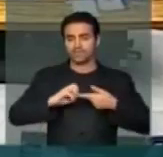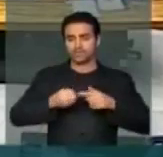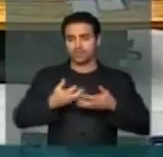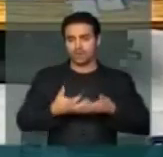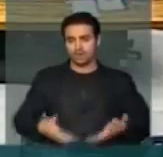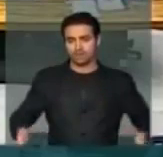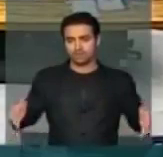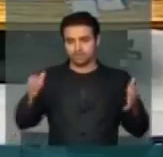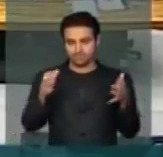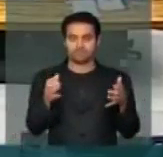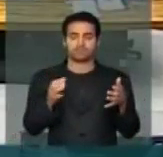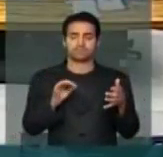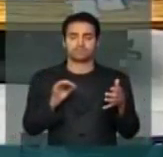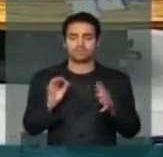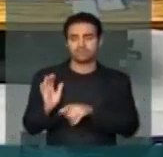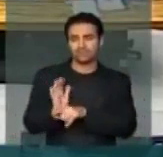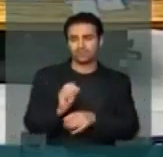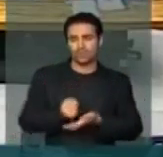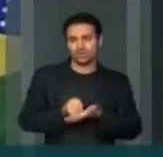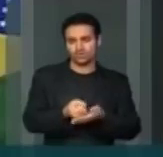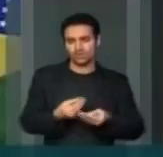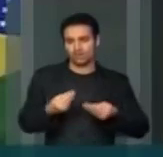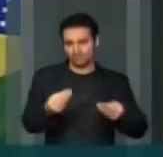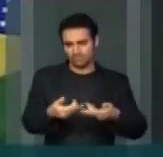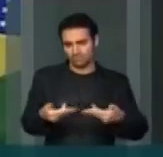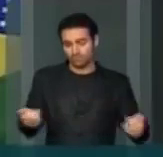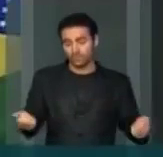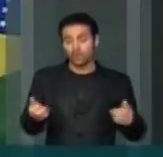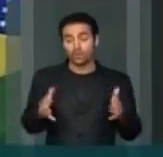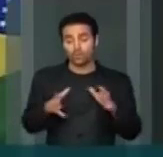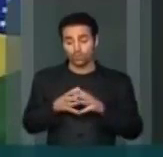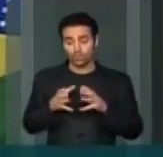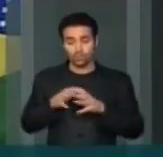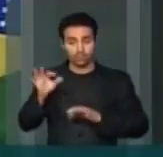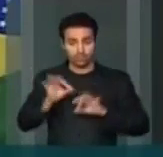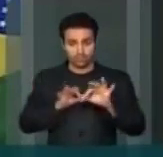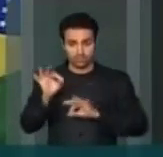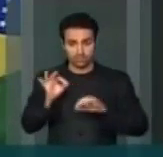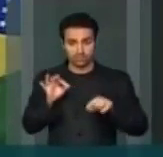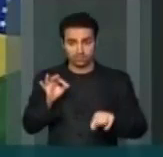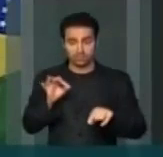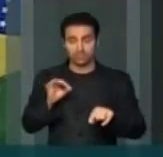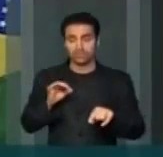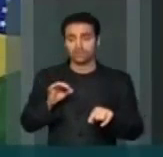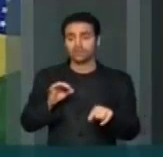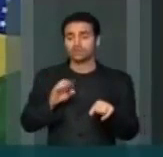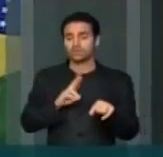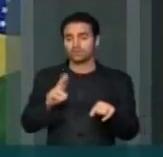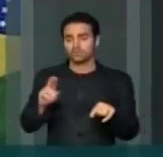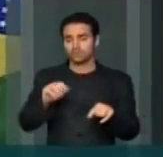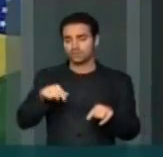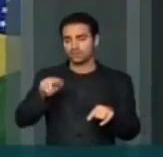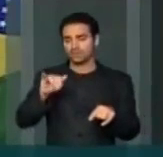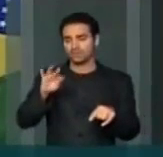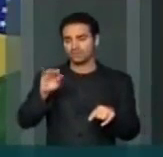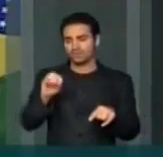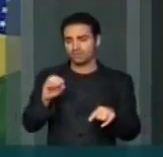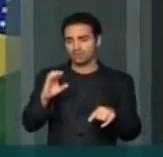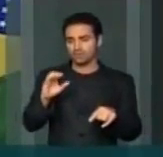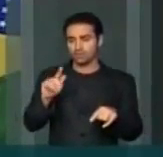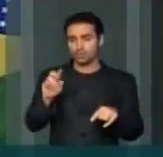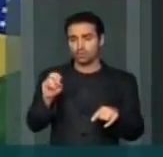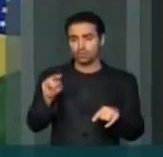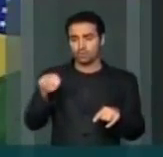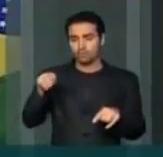Uma feijoada organizada por um grupo que nós conhecemos no nosso estado como a Quinta Gourmet, cujo presidente é meu